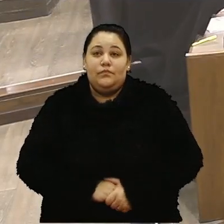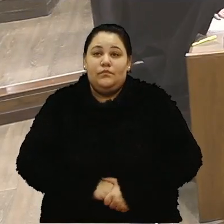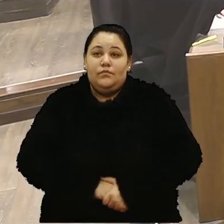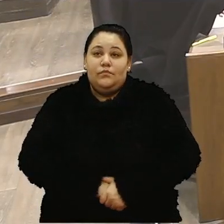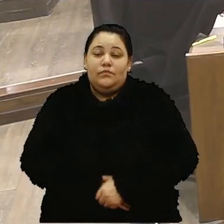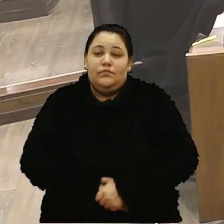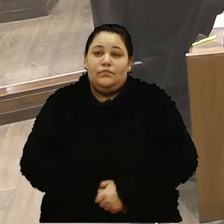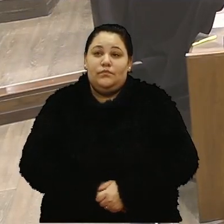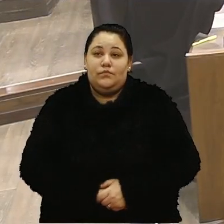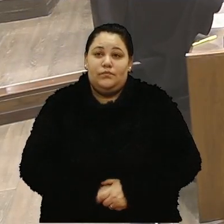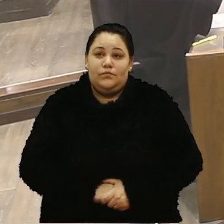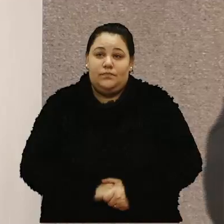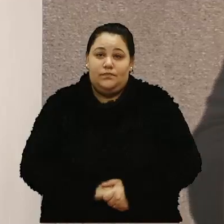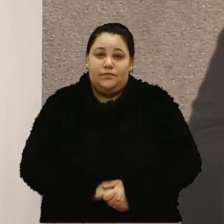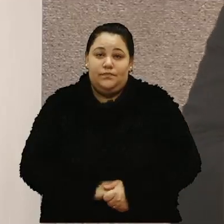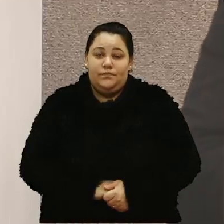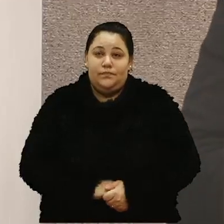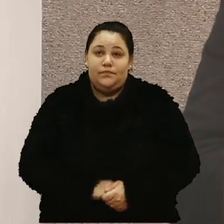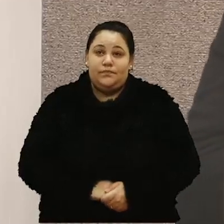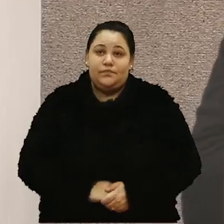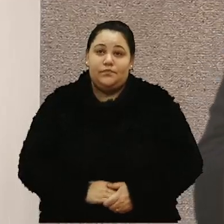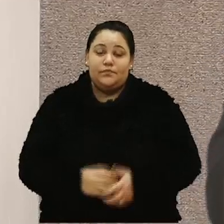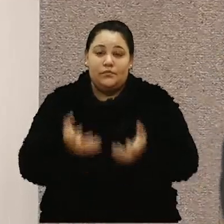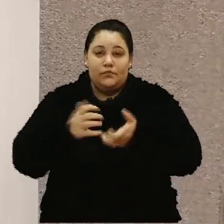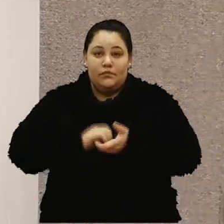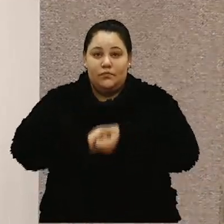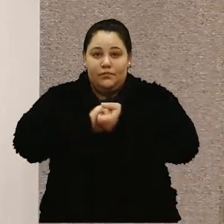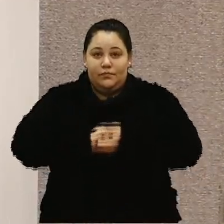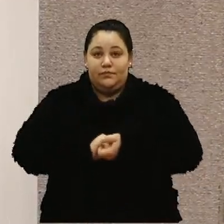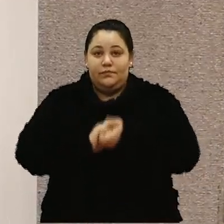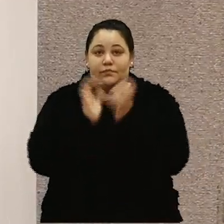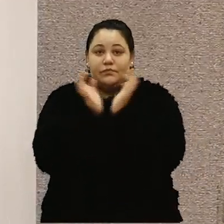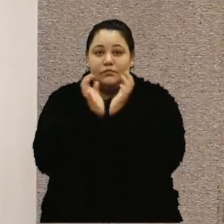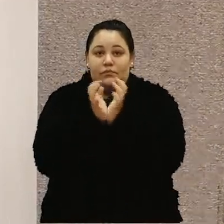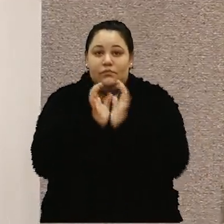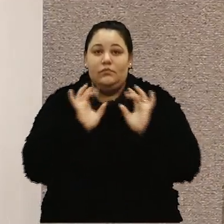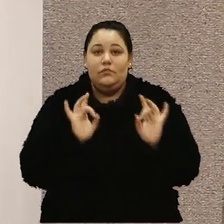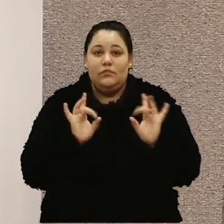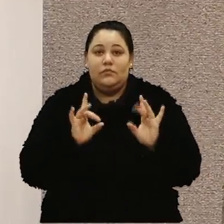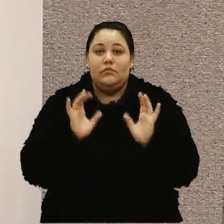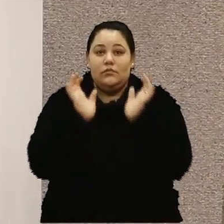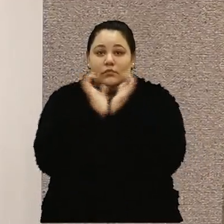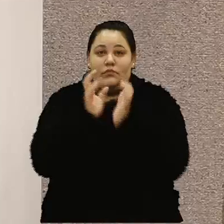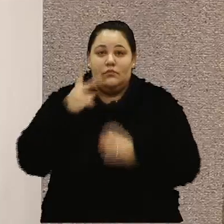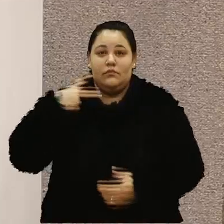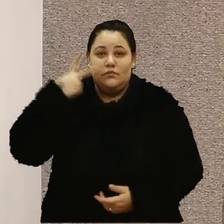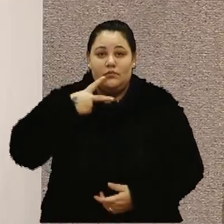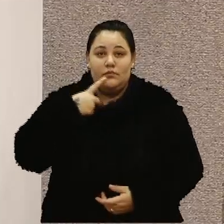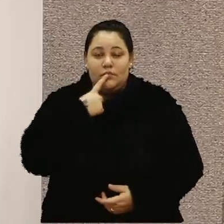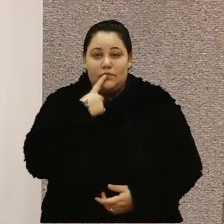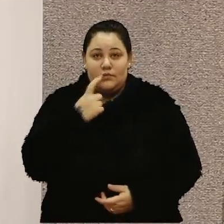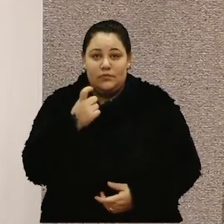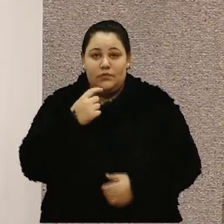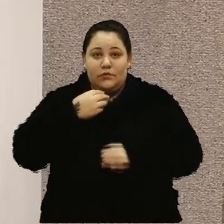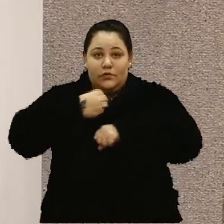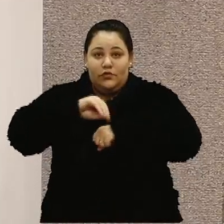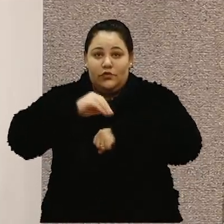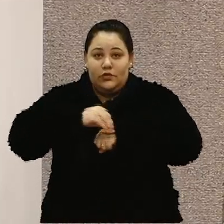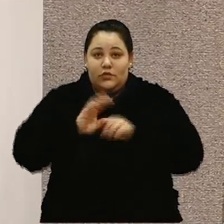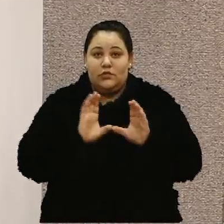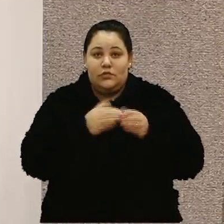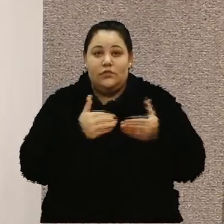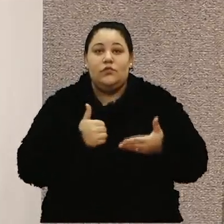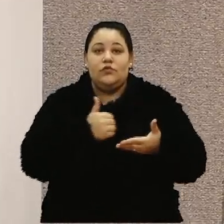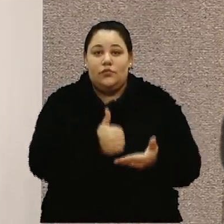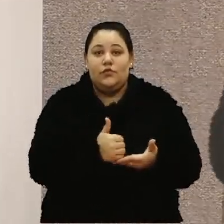Presidente, quero cumprimentar aos colegas, especialmente a colega vereadora Rose Frigieri, pela propositura dessa frente